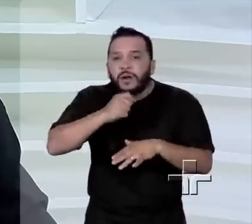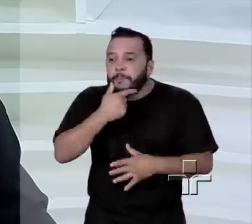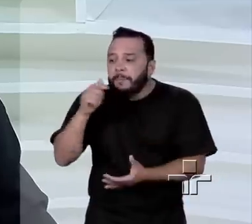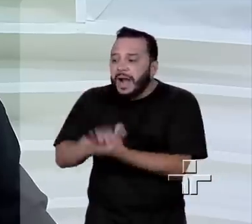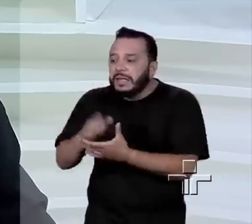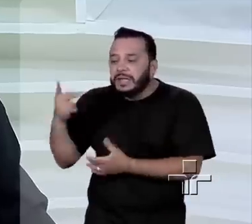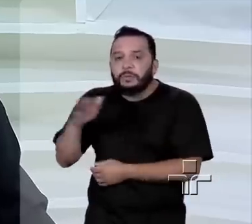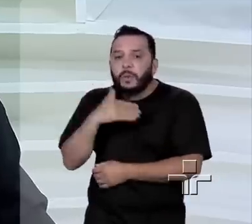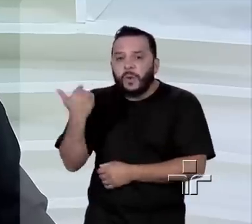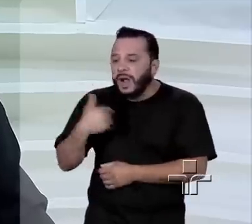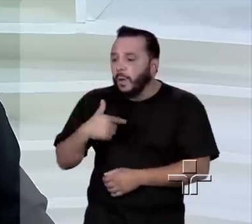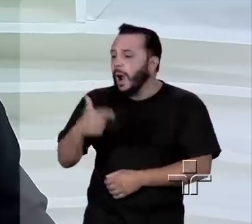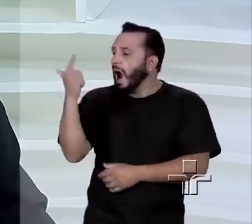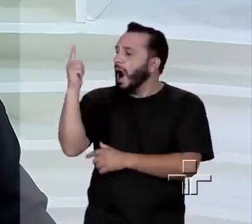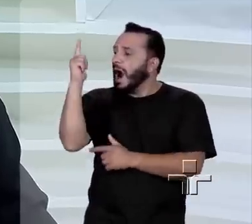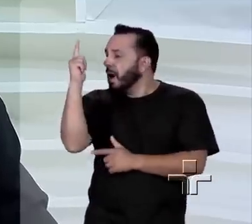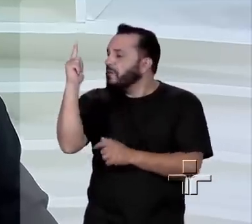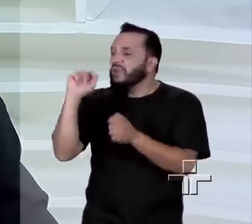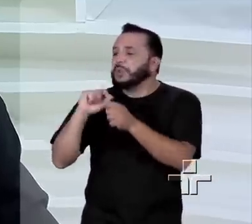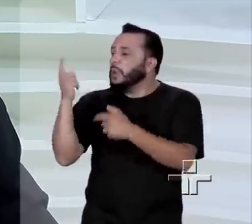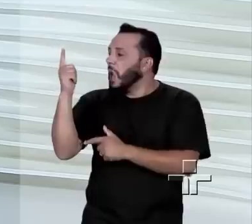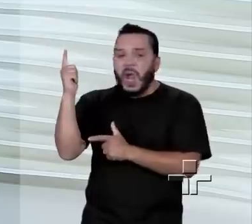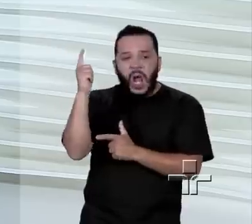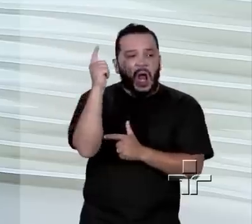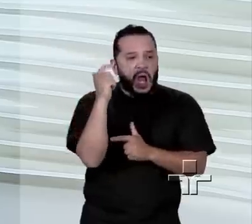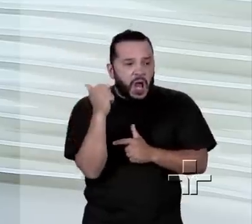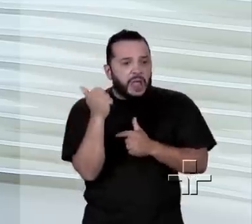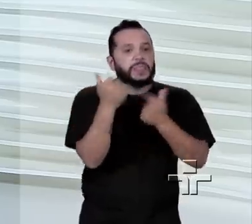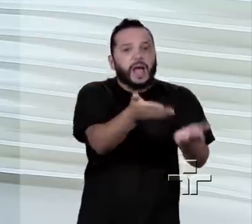marido, ela não sabia o que fazer com a garrucha.